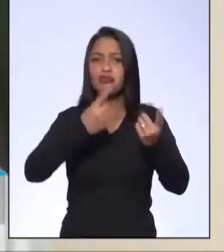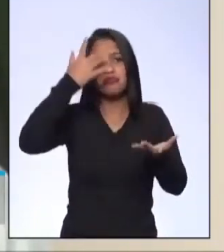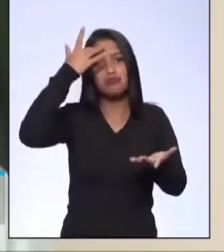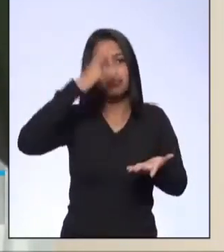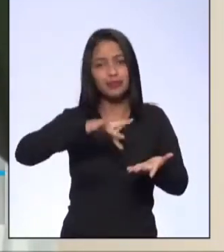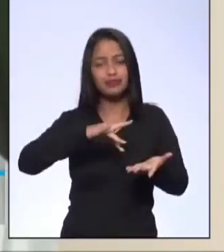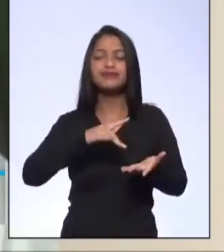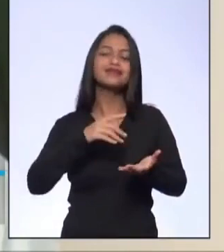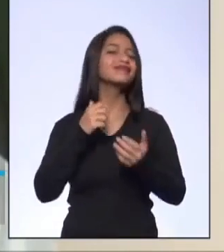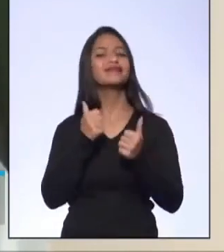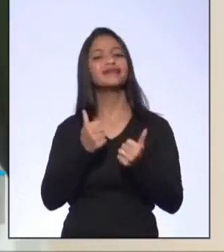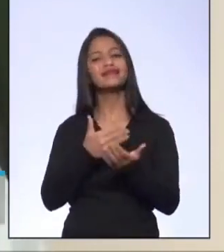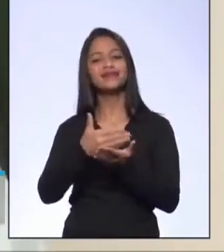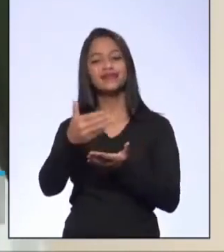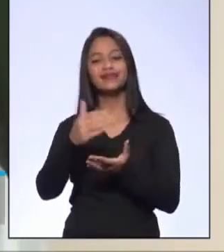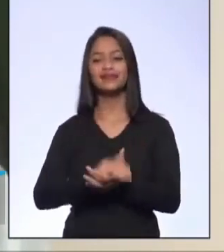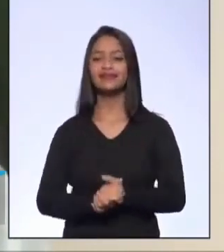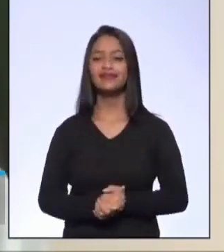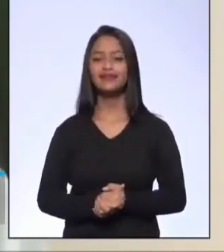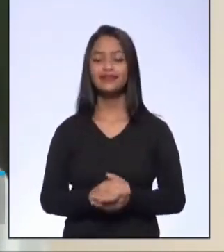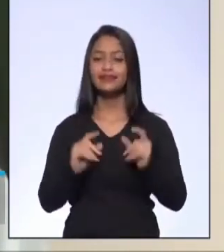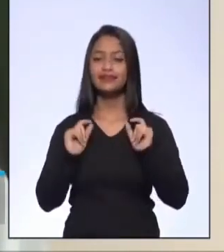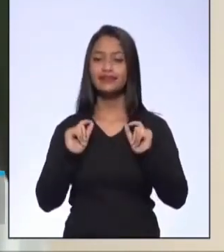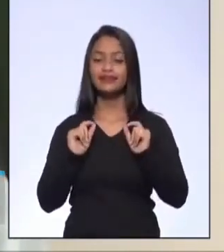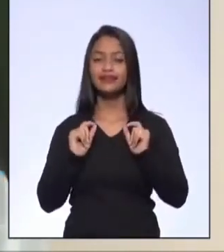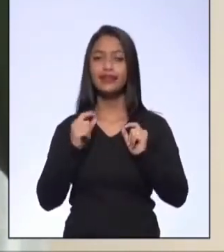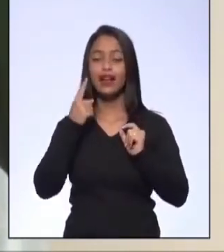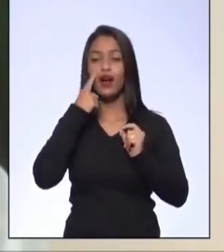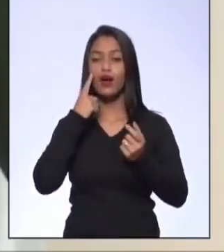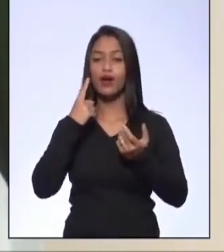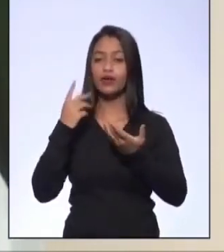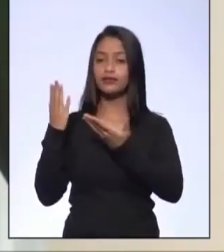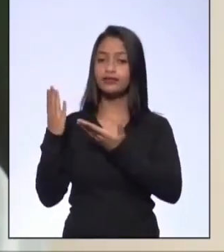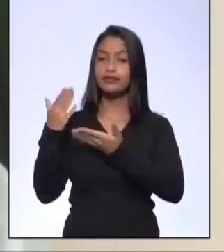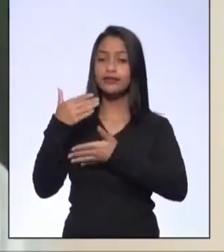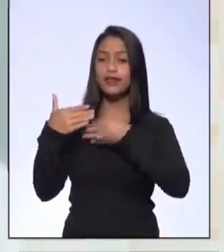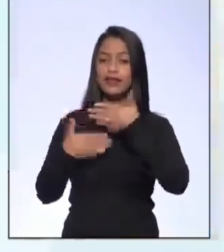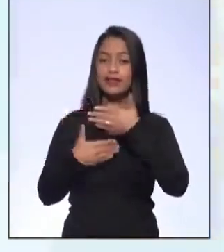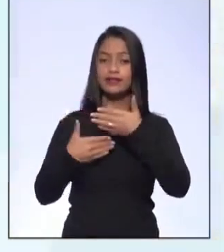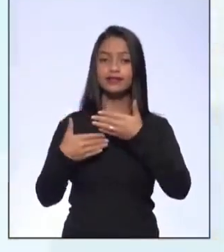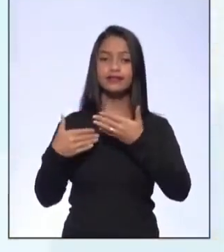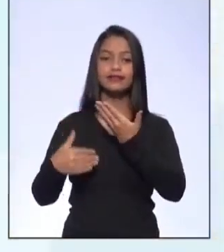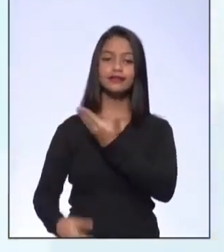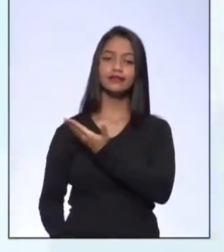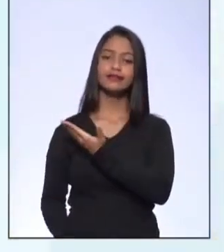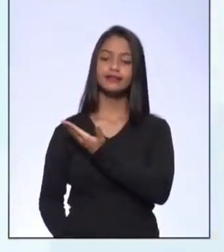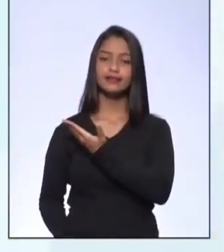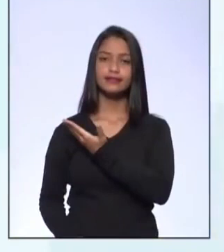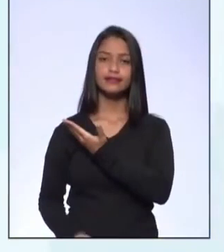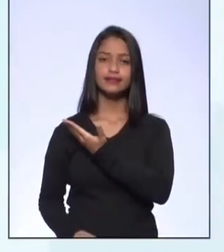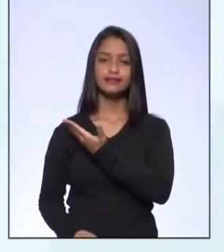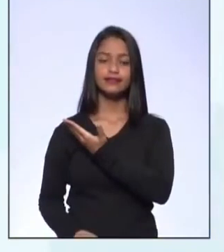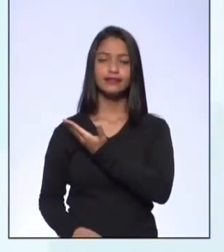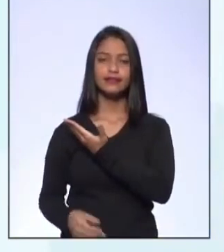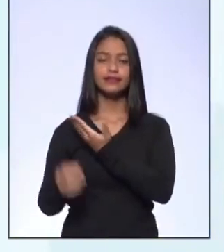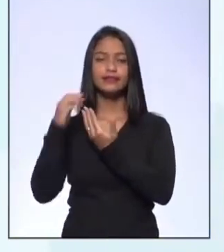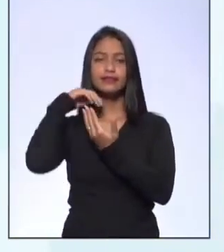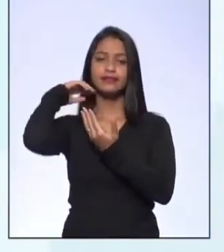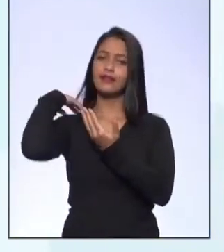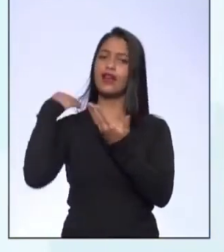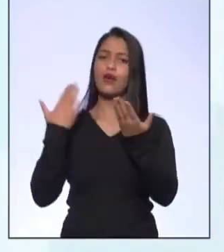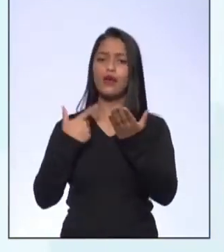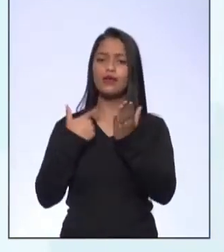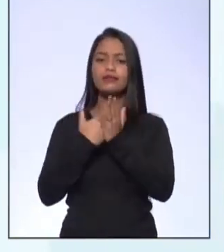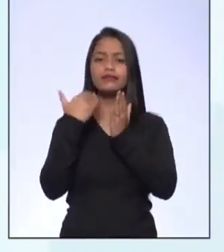lá. Eu tenho uma figurinha aí para vocês darem uma olhada, está no slide 8. Eu vou pedir para pôr um pouquinho e eu vou comentar ela